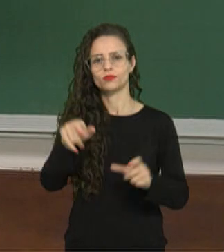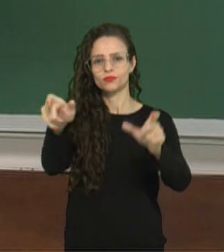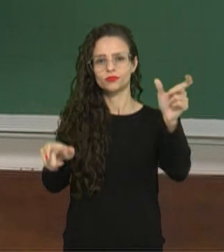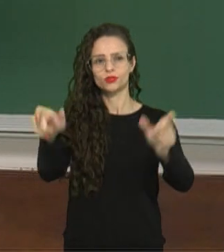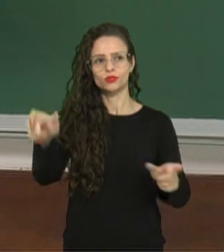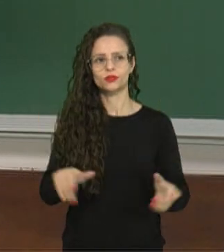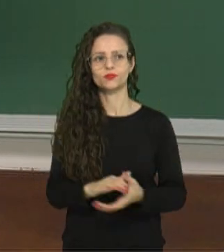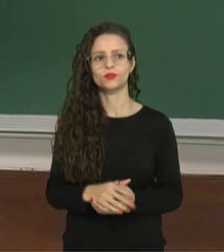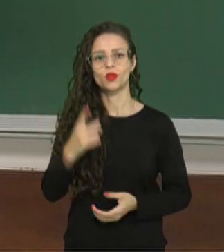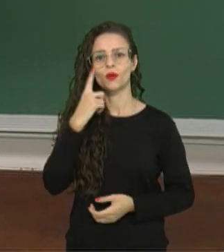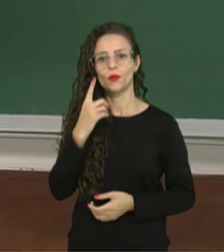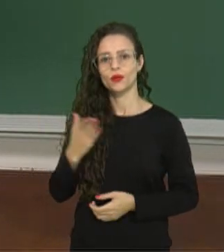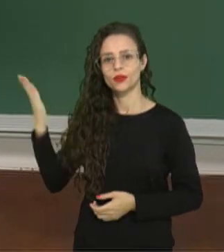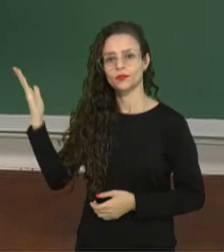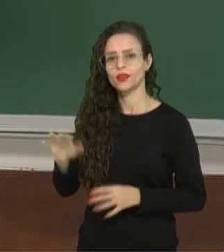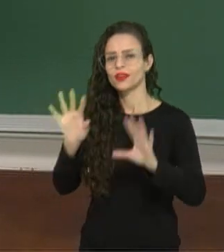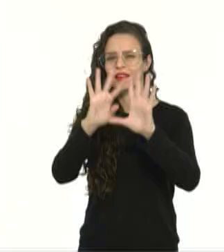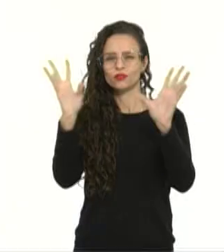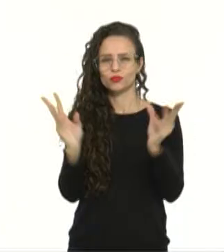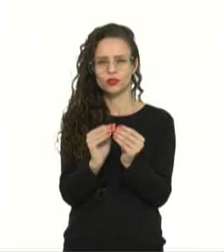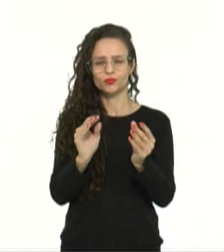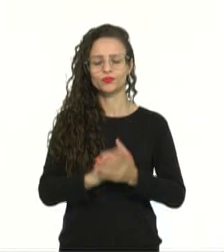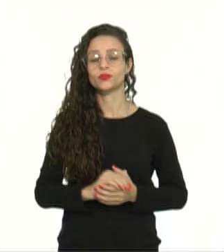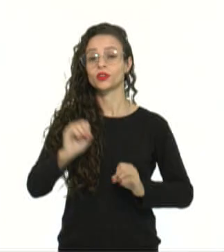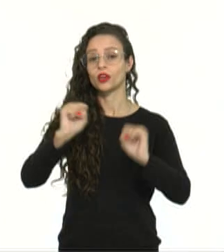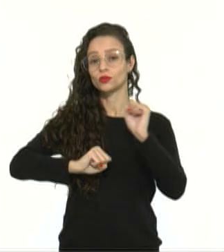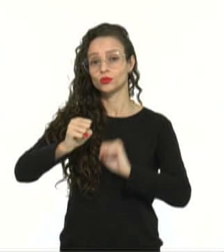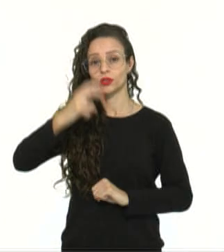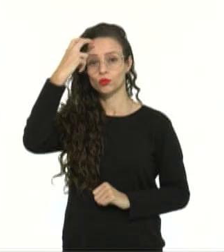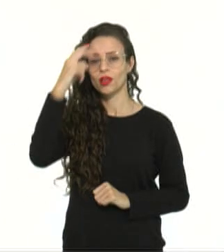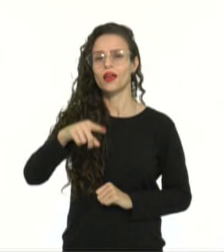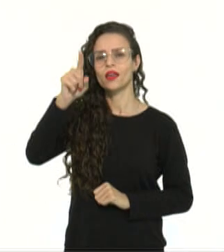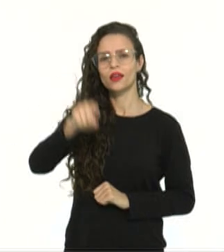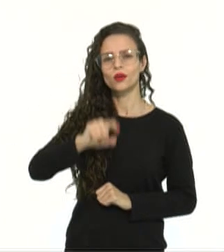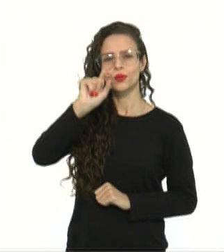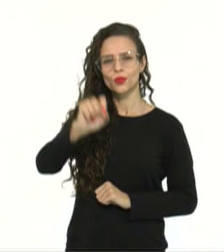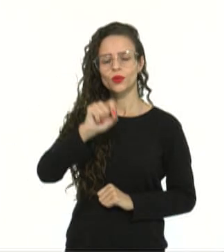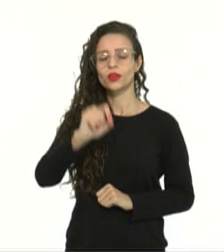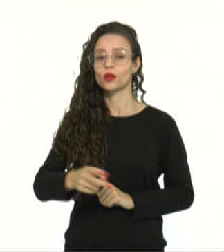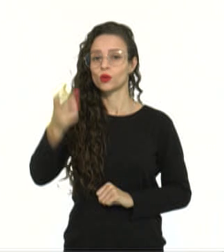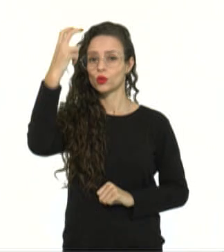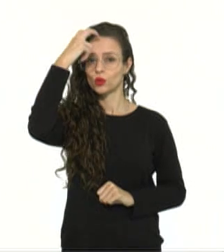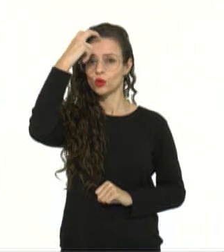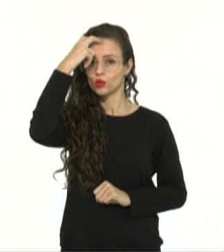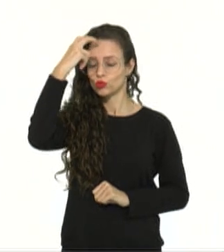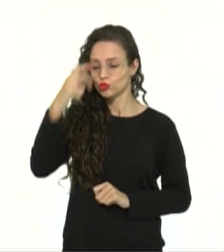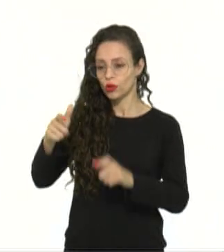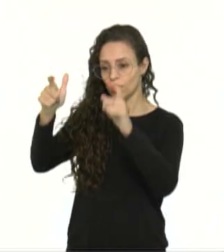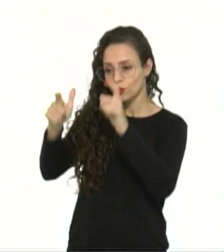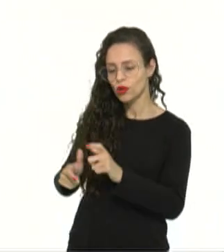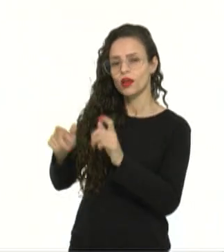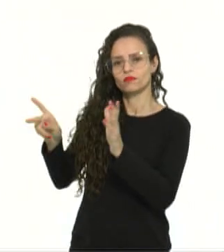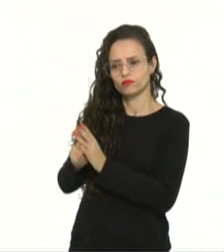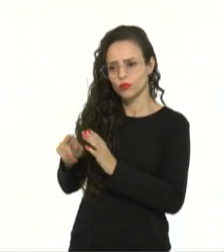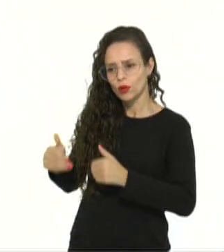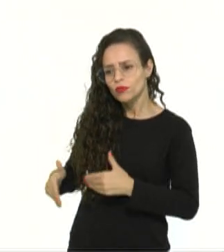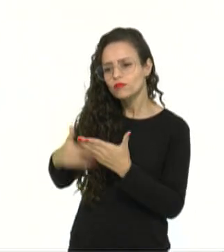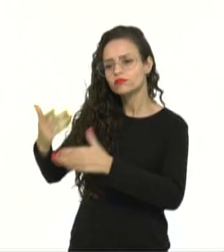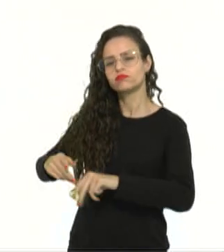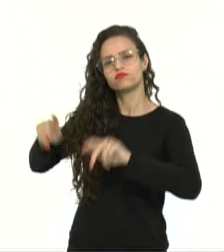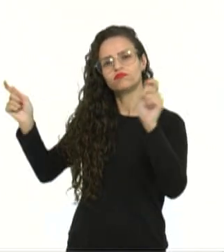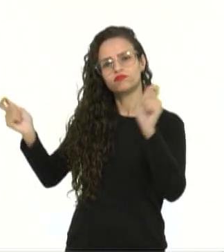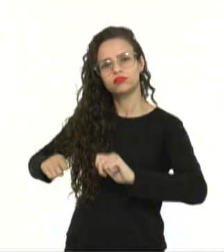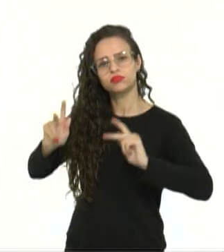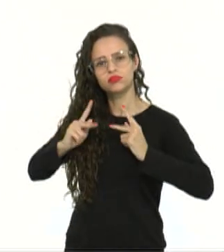pública. Então olha lá, resuminho. A indústria cultural, o que ela é? A cultura vai perder o seu lugar como desenvolvedora do potencial